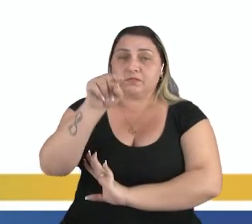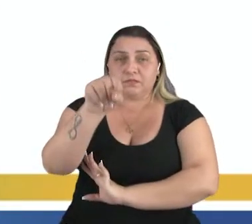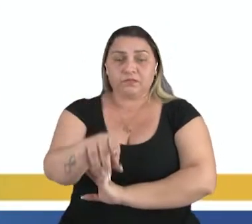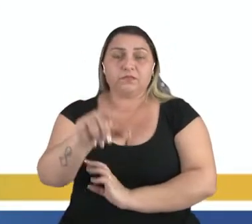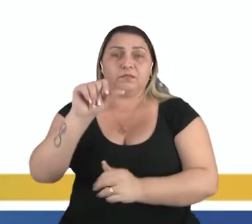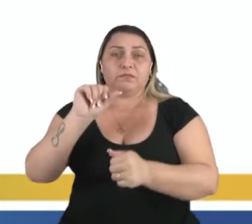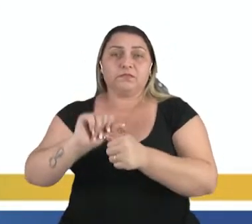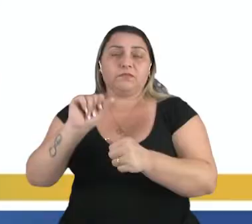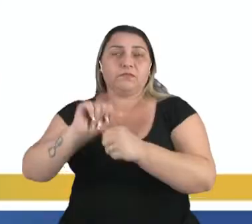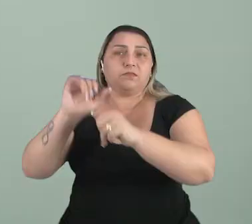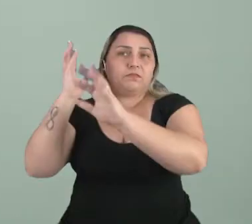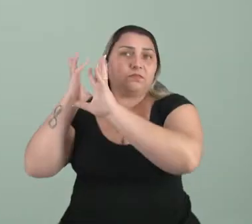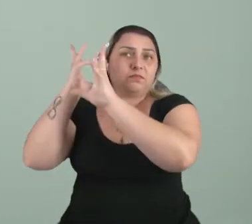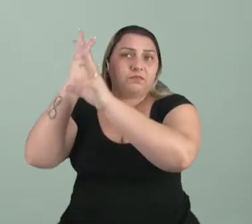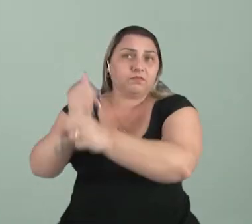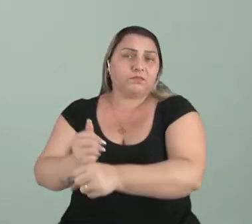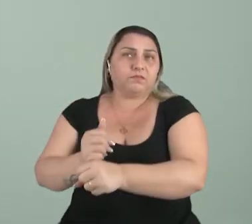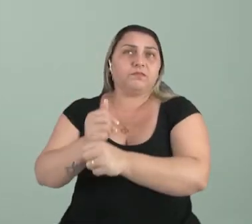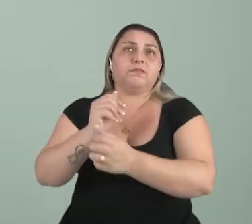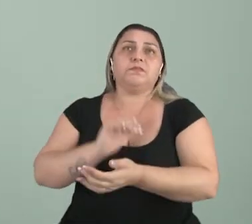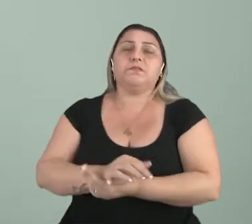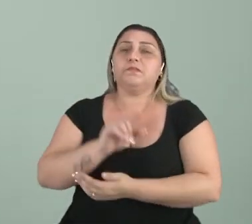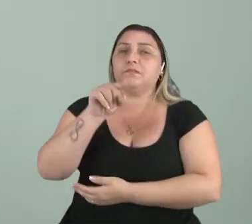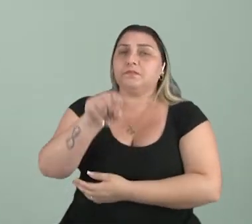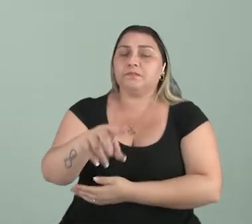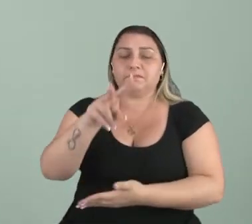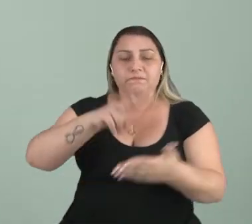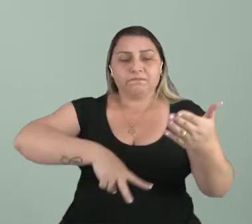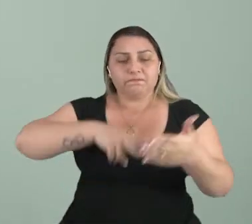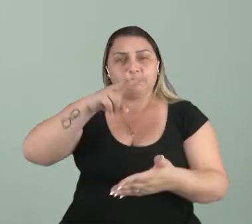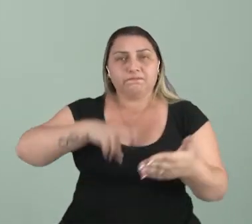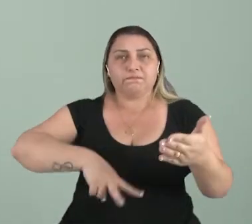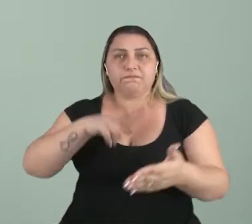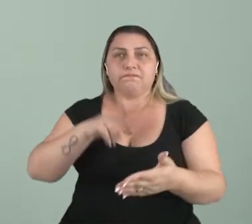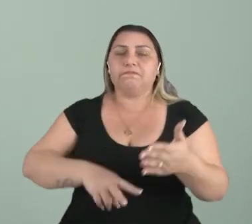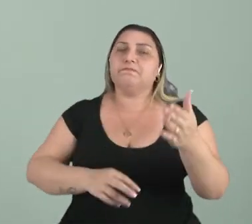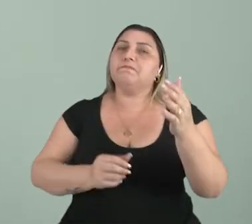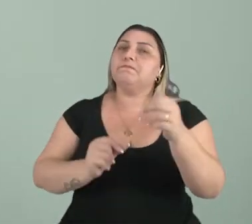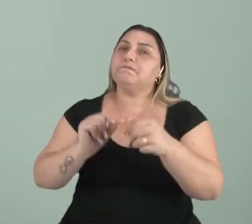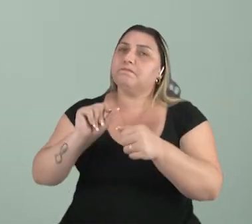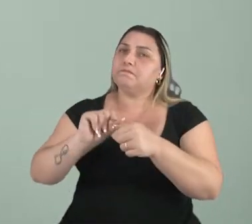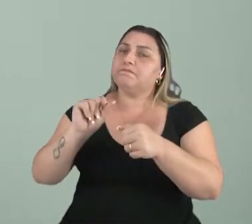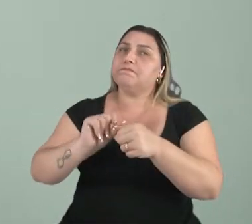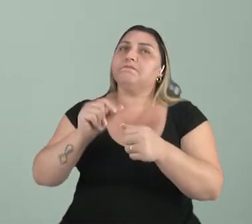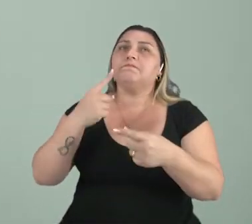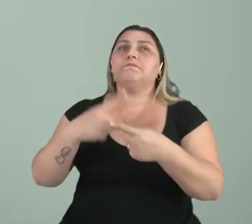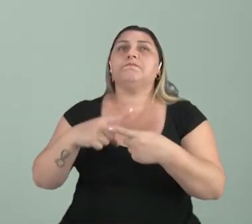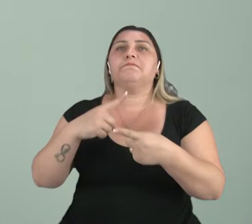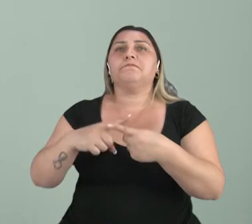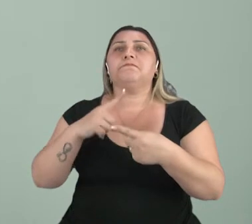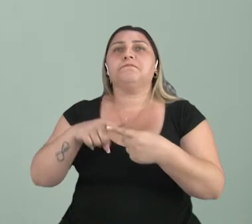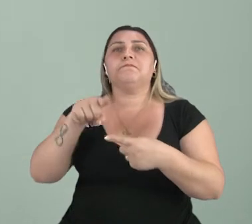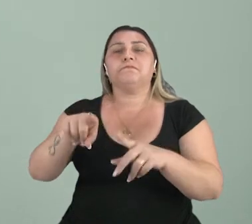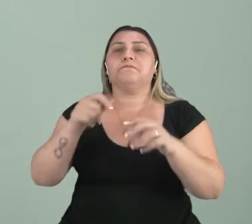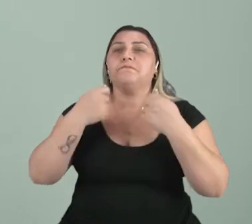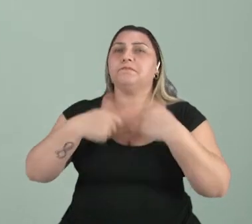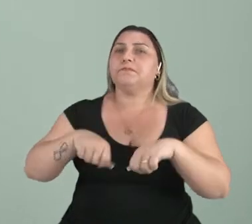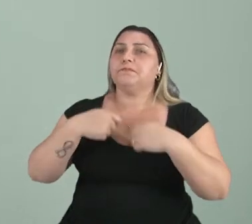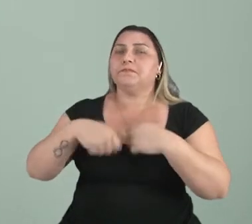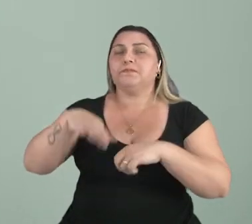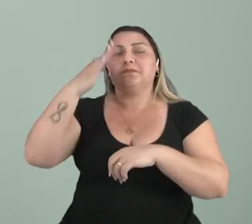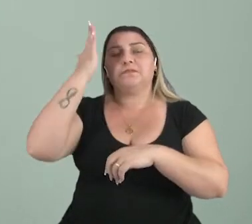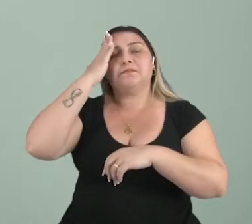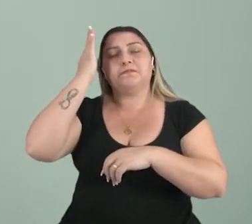você fazer a revisão. E é interessante que você leia aquilo que você produziu. Por quê? Você